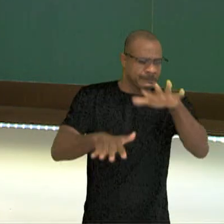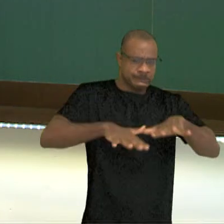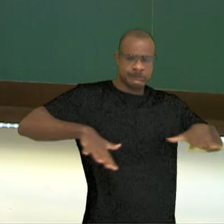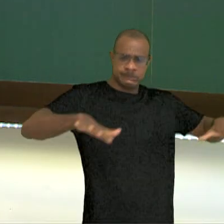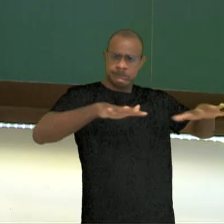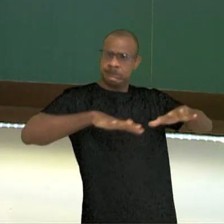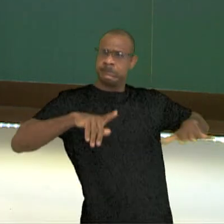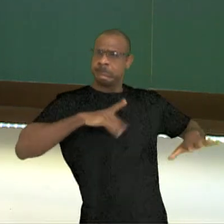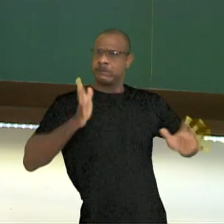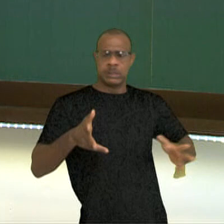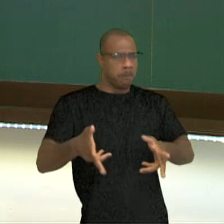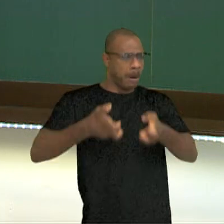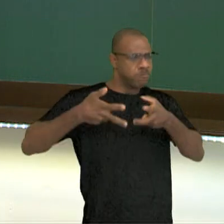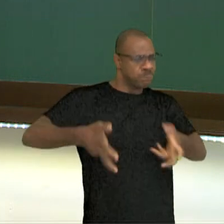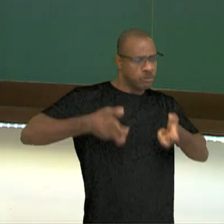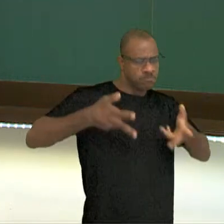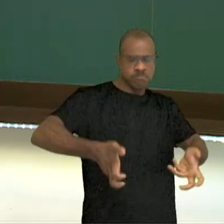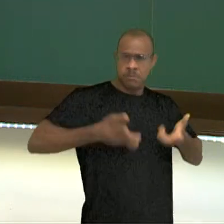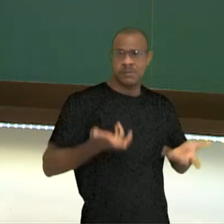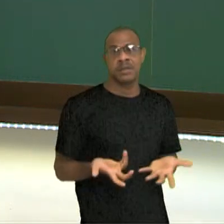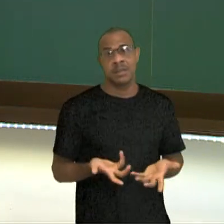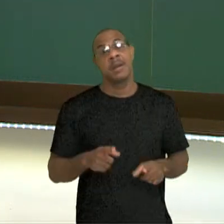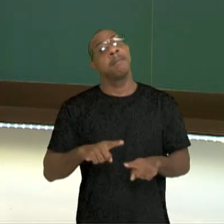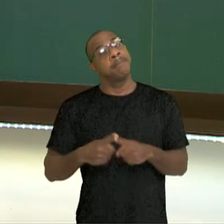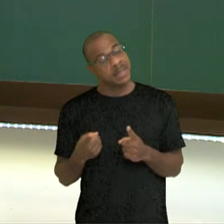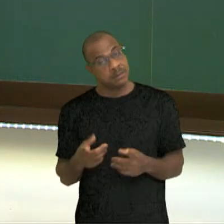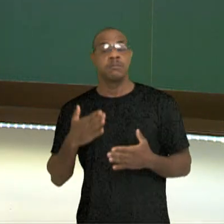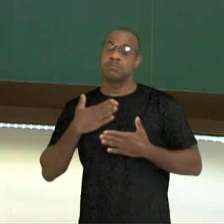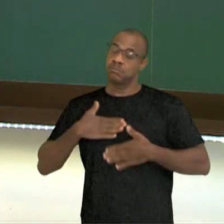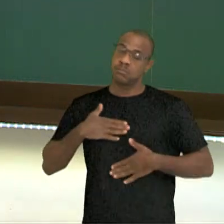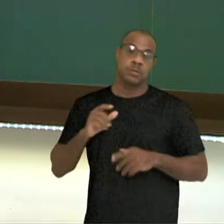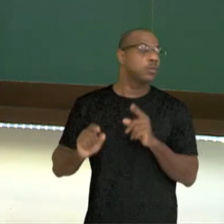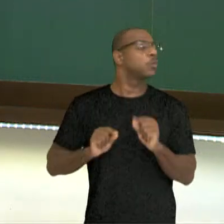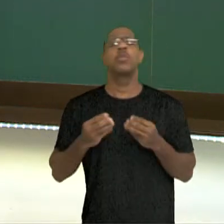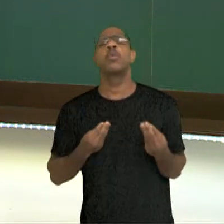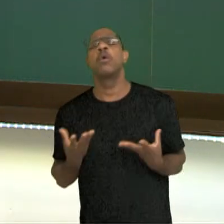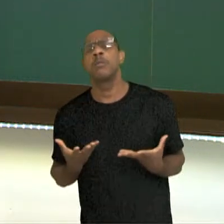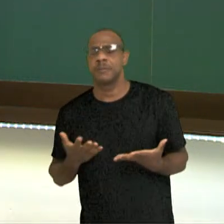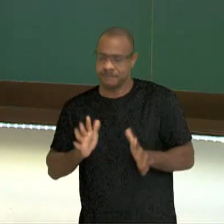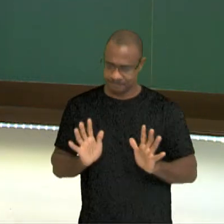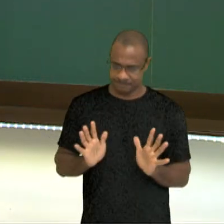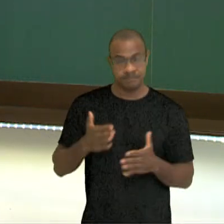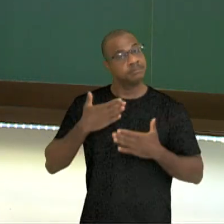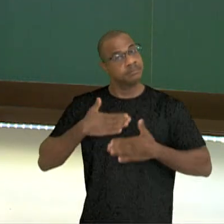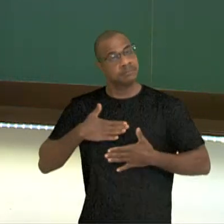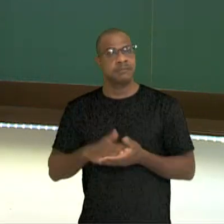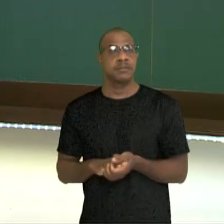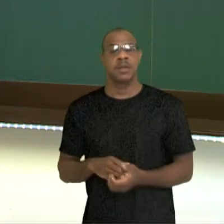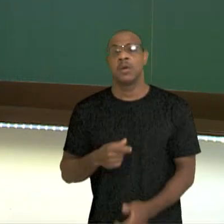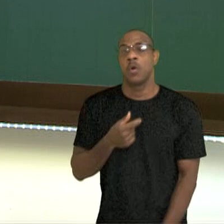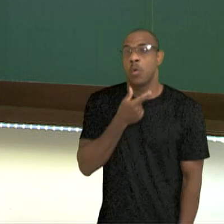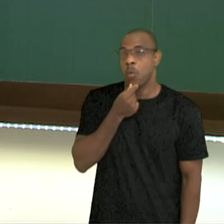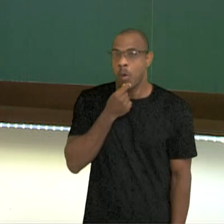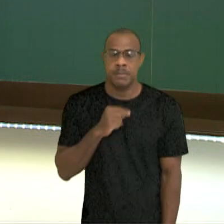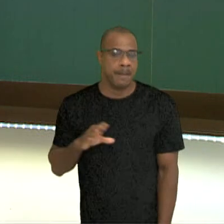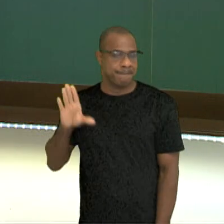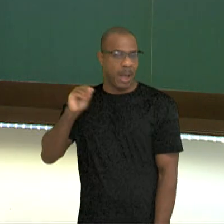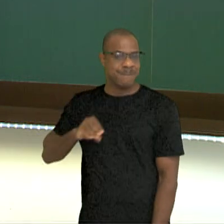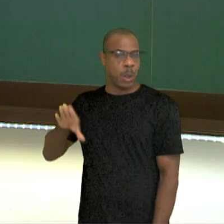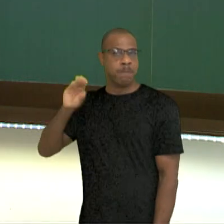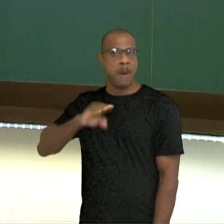sua volta. Claro que de forma instintiva, tá? Então, o homem não falava.